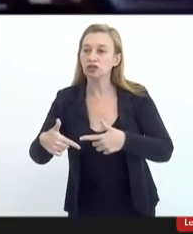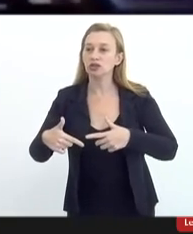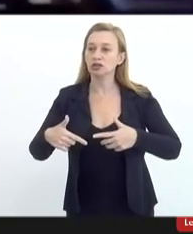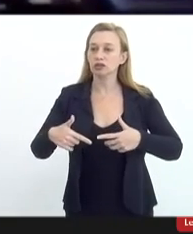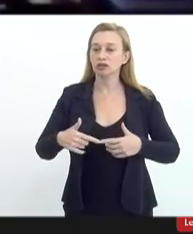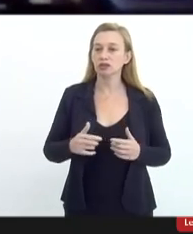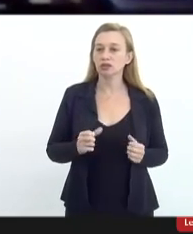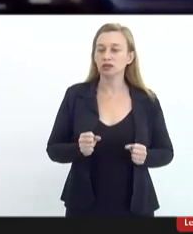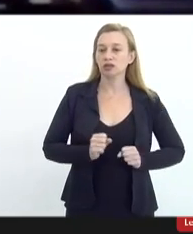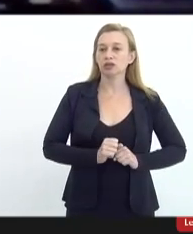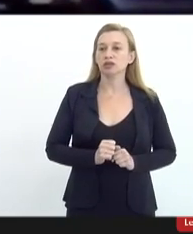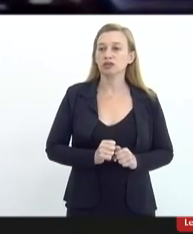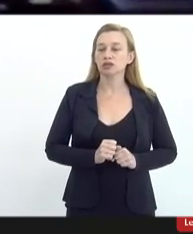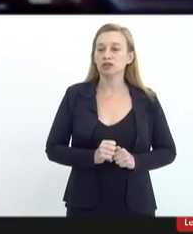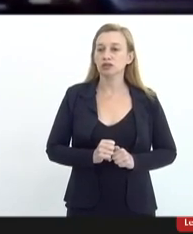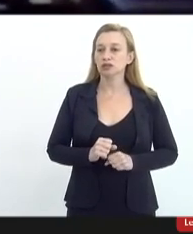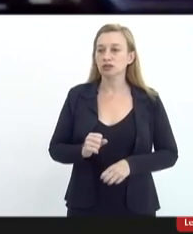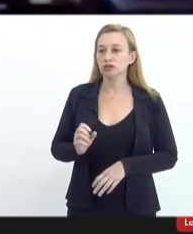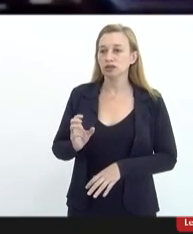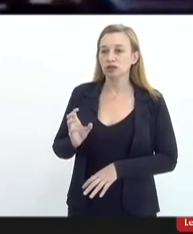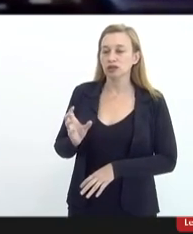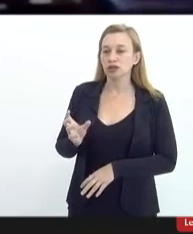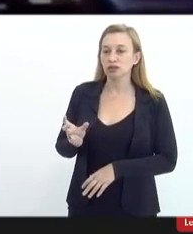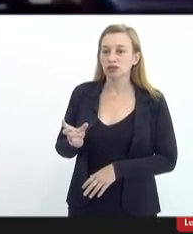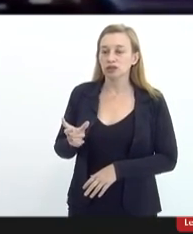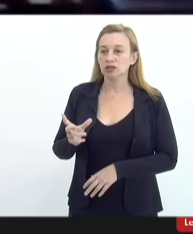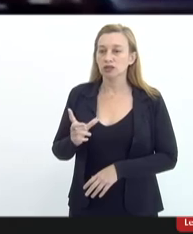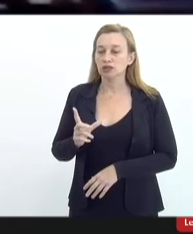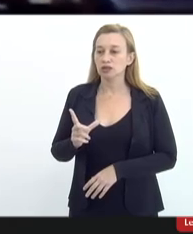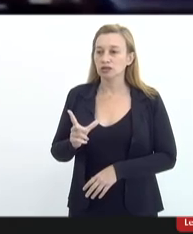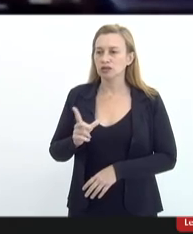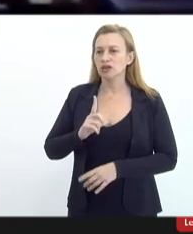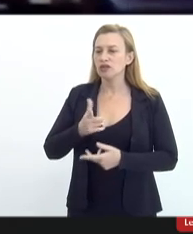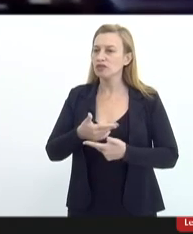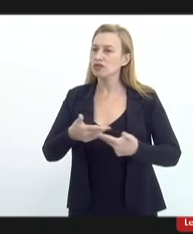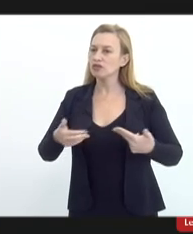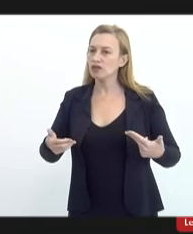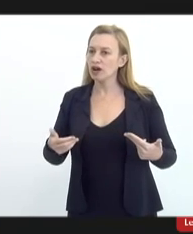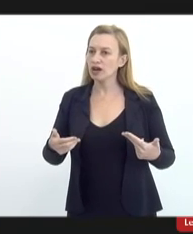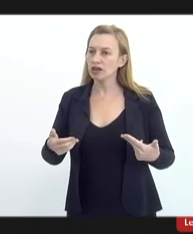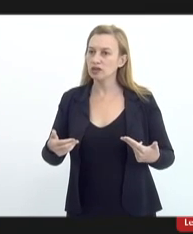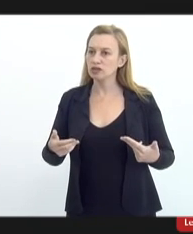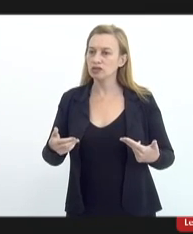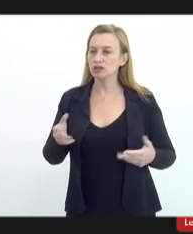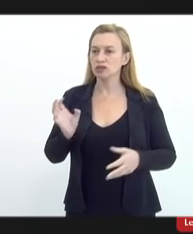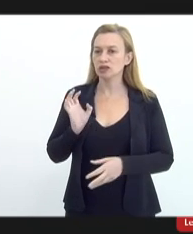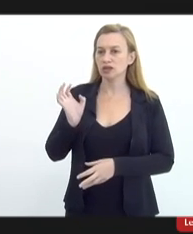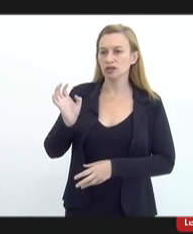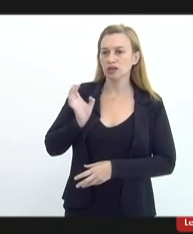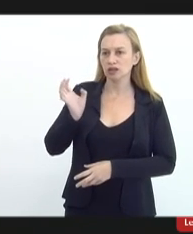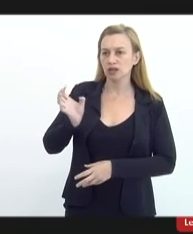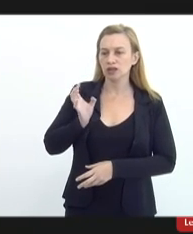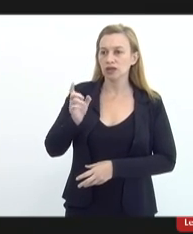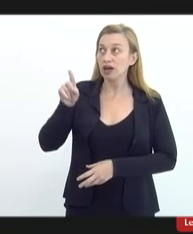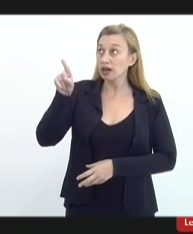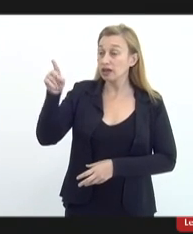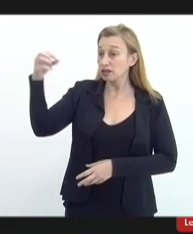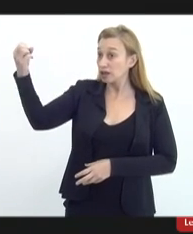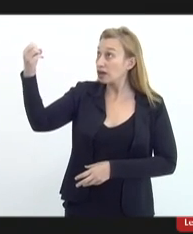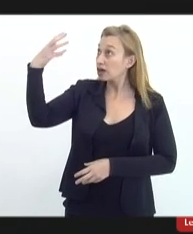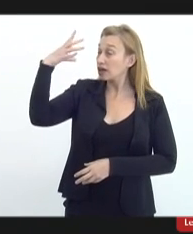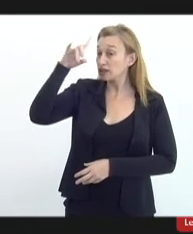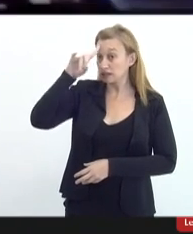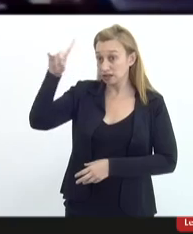o acúmulo de bens da melhor maneira, como sendo aqueles que têm a graça de Deus,